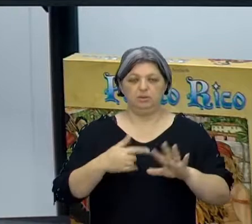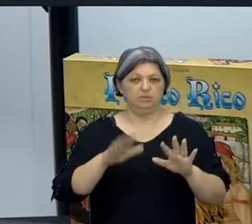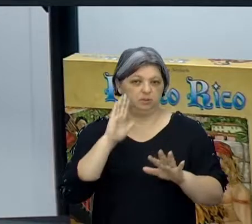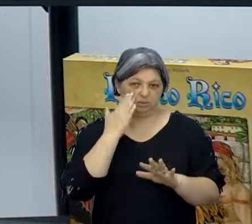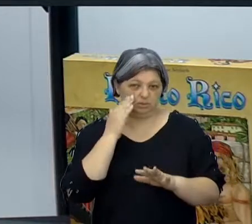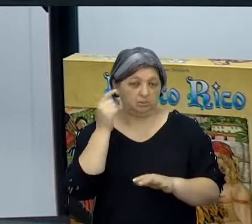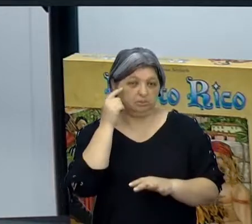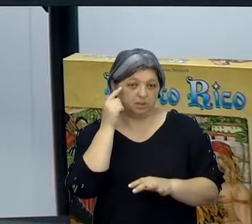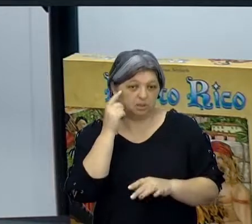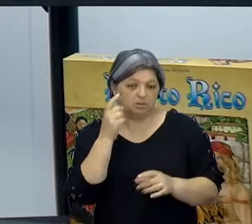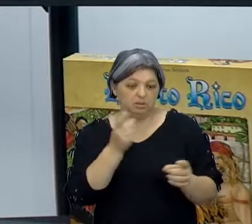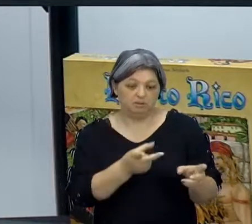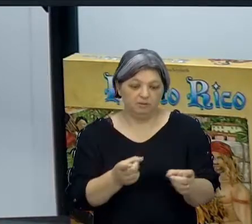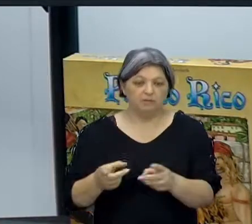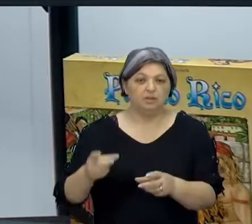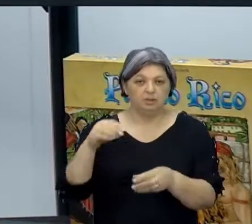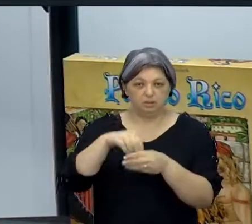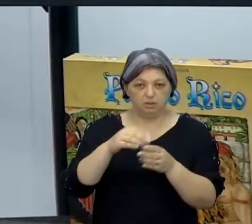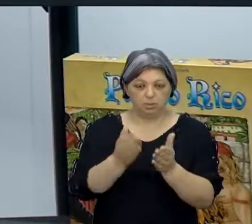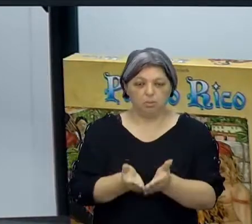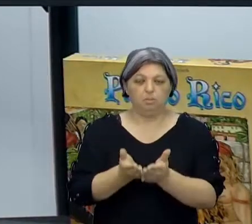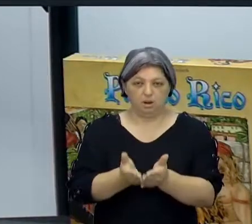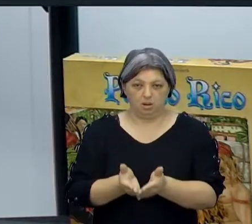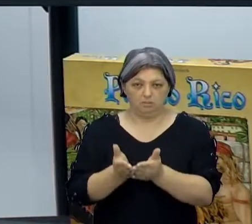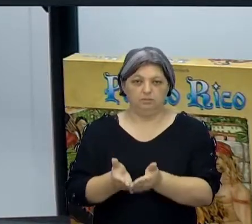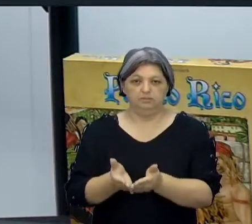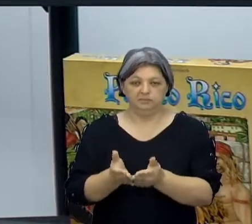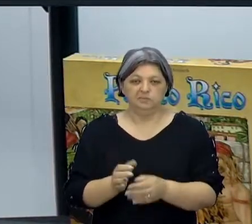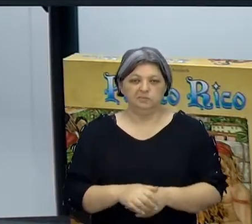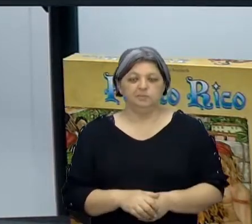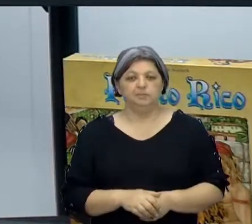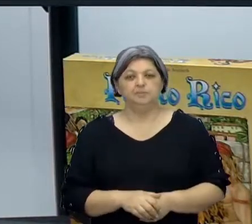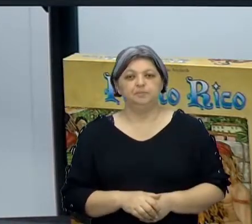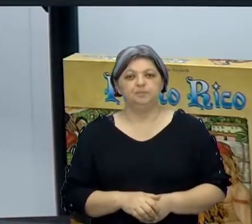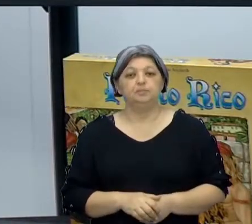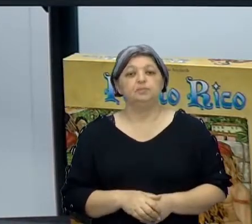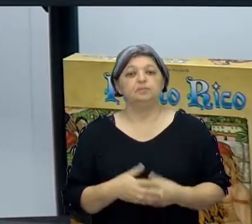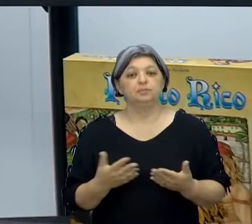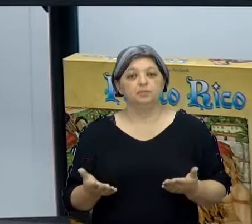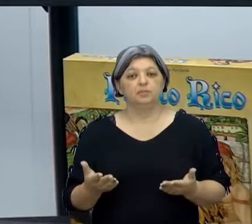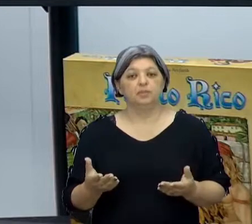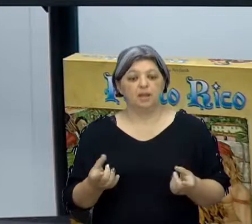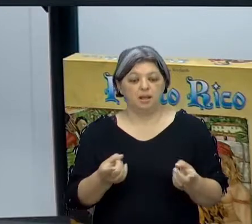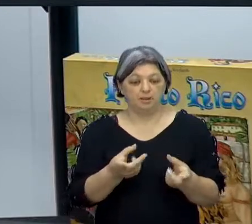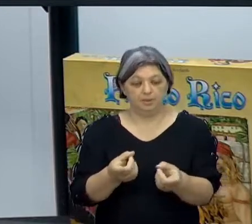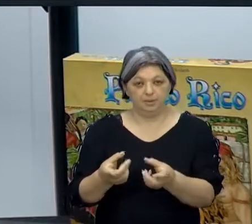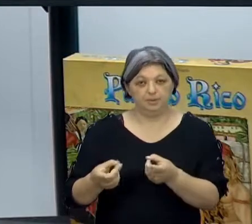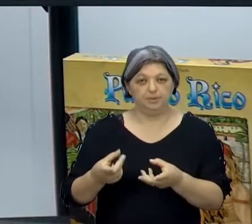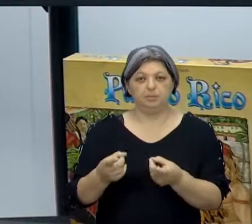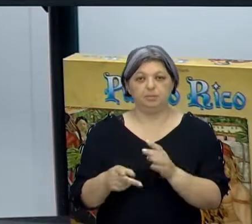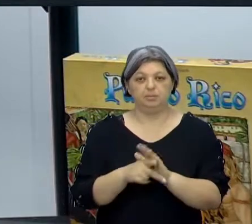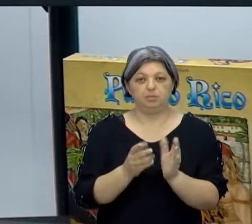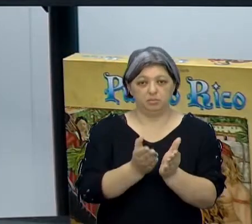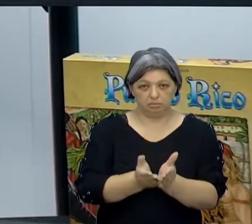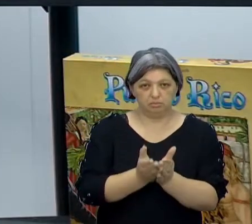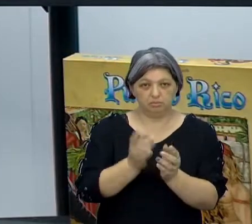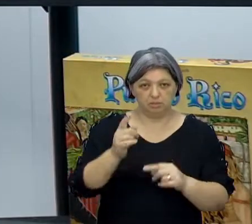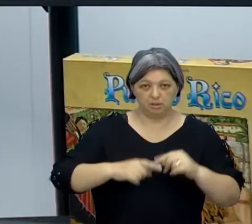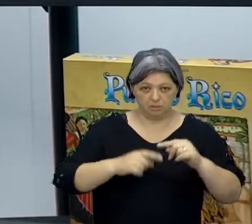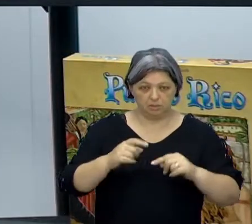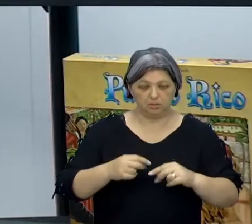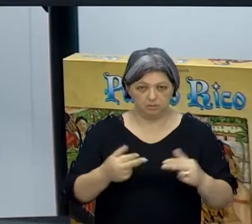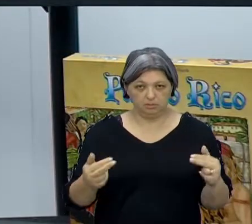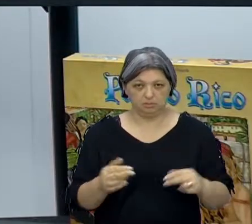que você vai vender mercadorias nos barcos em algum momento do jogo. Essas mercadorias vão te dar pontos de vitória, que é o